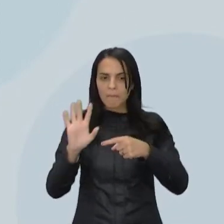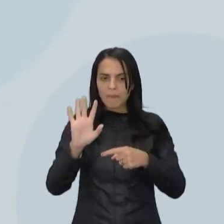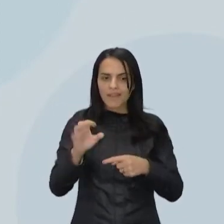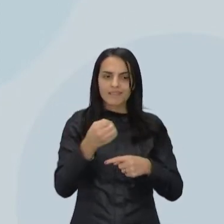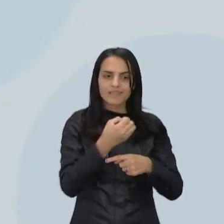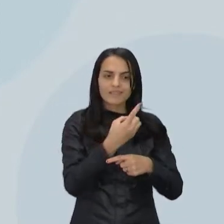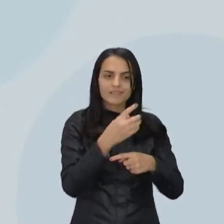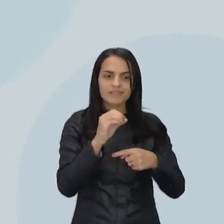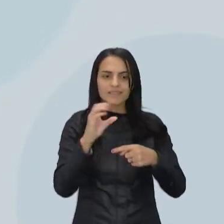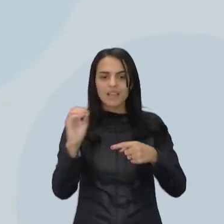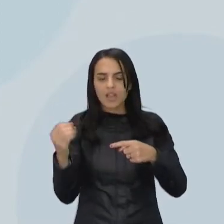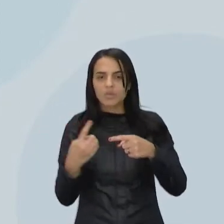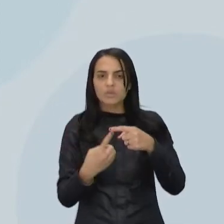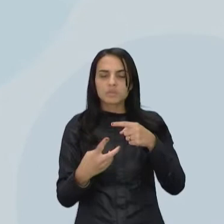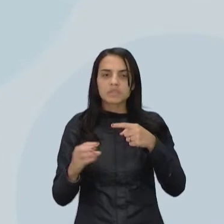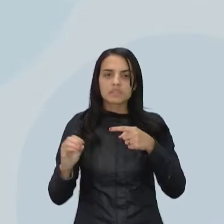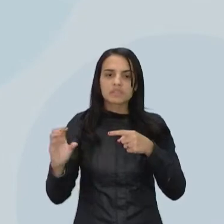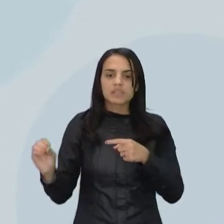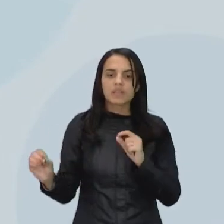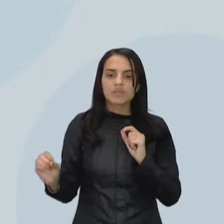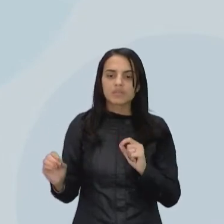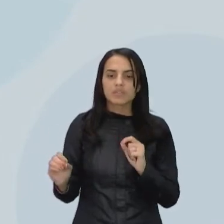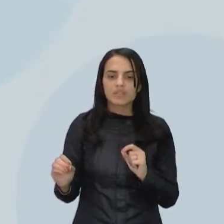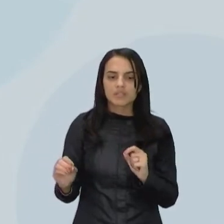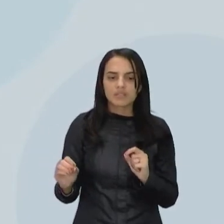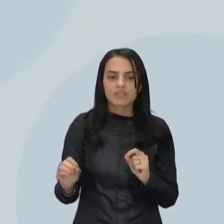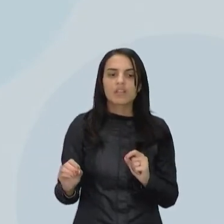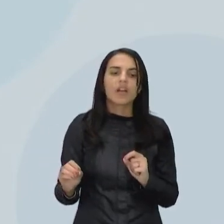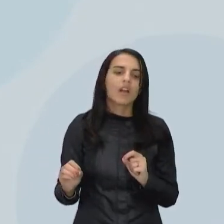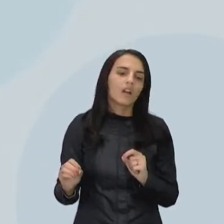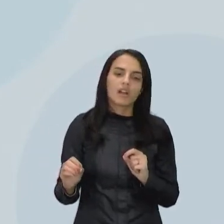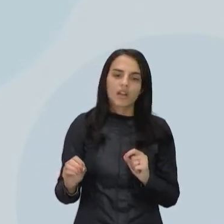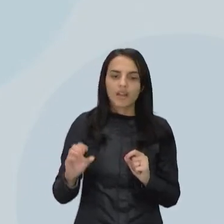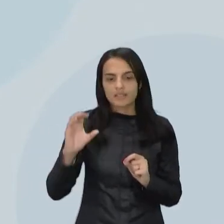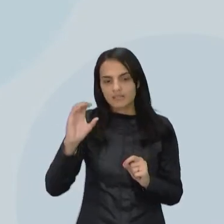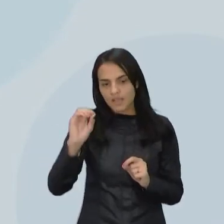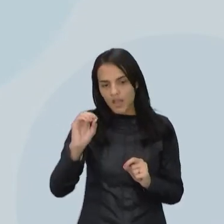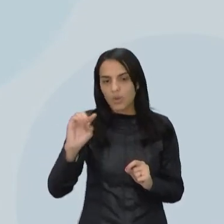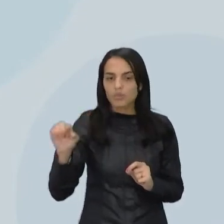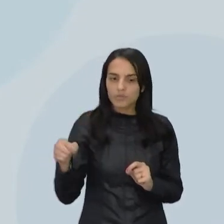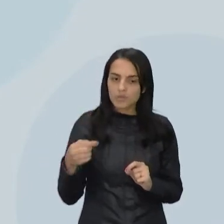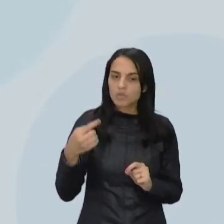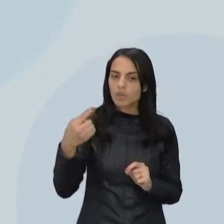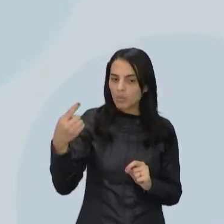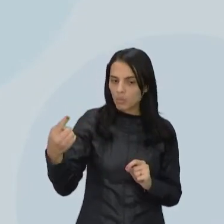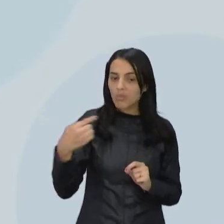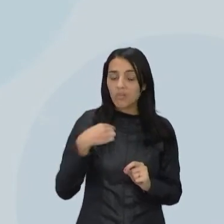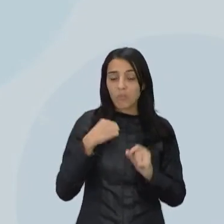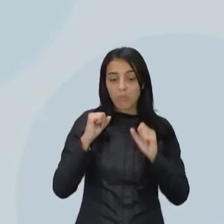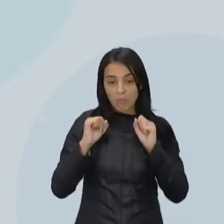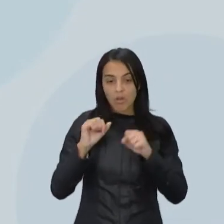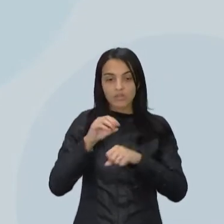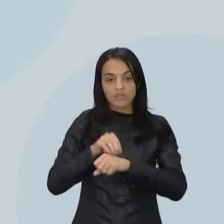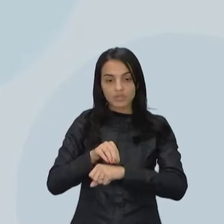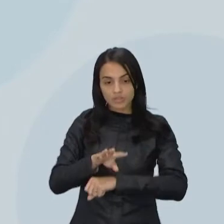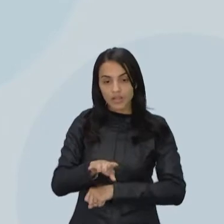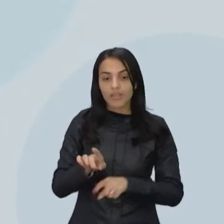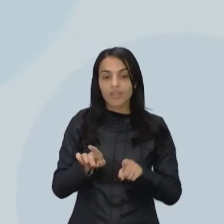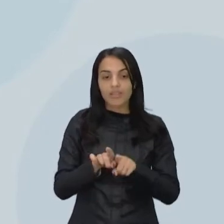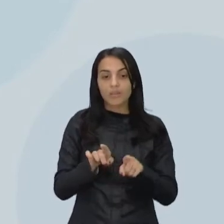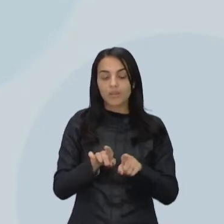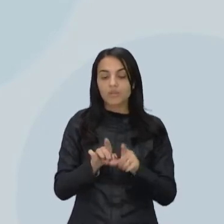sobre 100... né, a gente sabe, se eu cortar aqui vai dar 1/10, vai dar 0,1 e tal. Eu posso indicar isso aqui também,